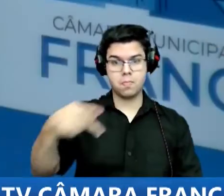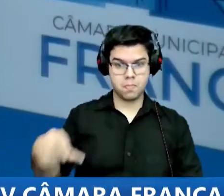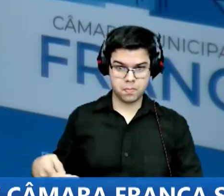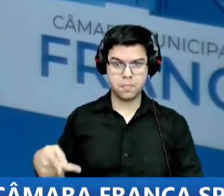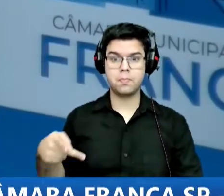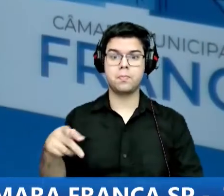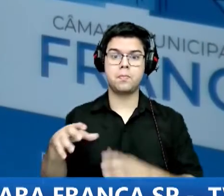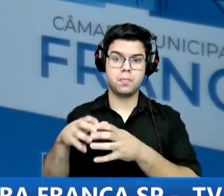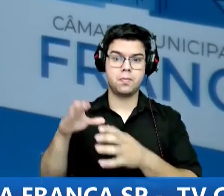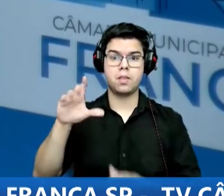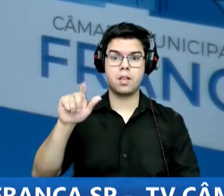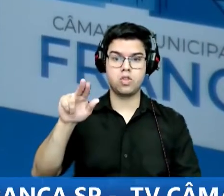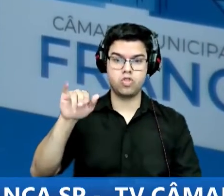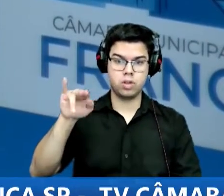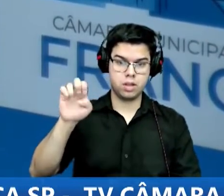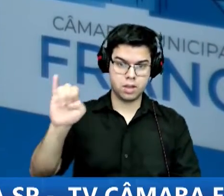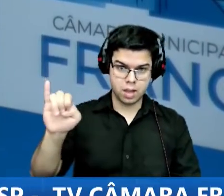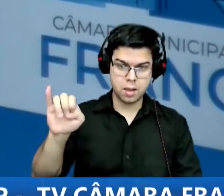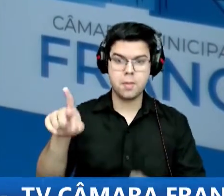Marcelo Tide.